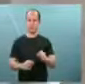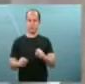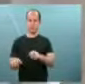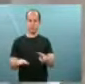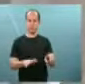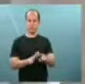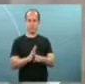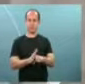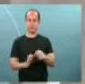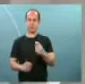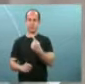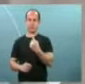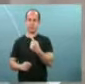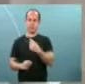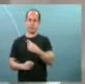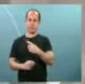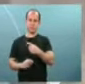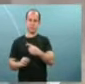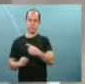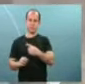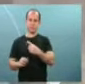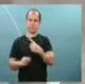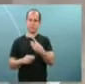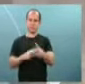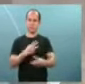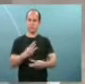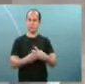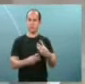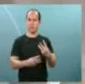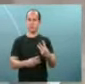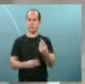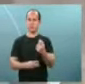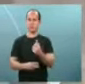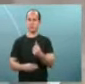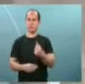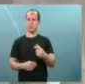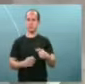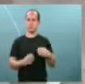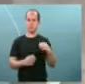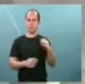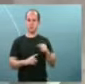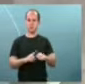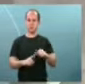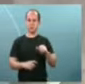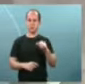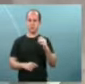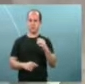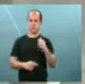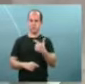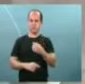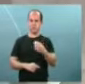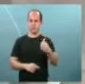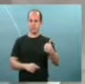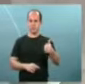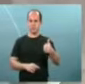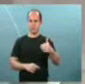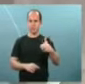No primeiro trimestre de 2019 a janeiro de 2021, o índice de extrema pobreza passou